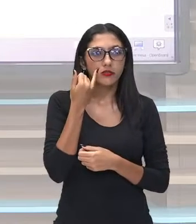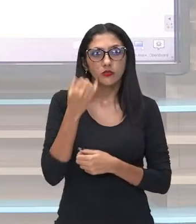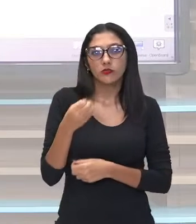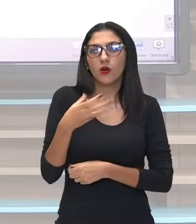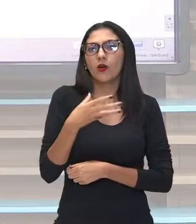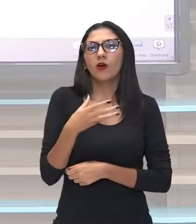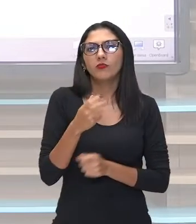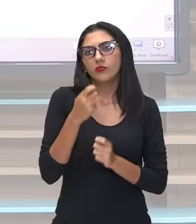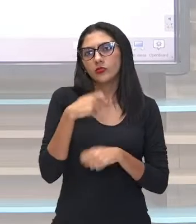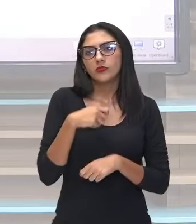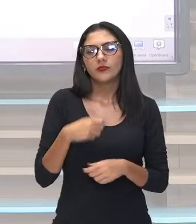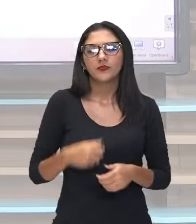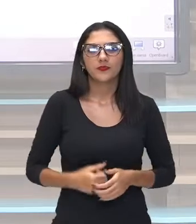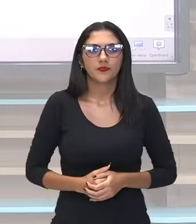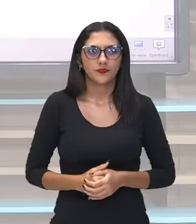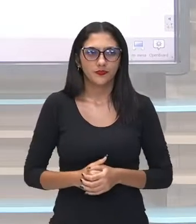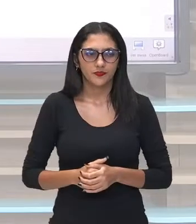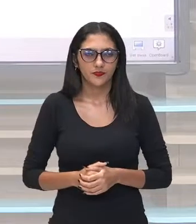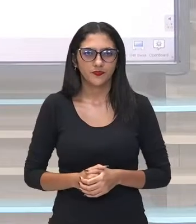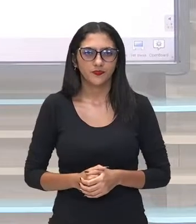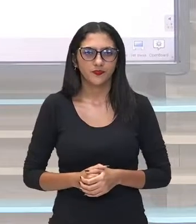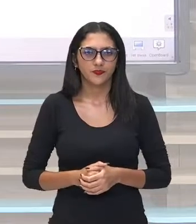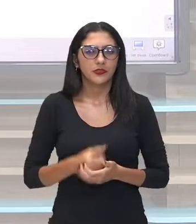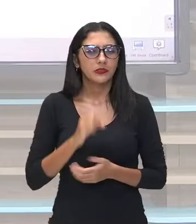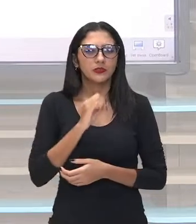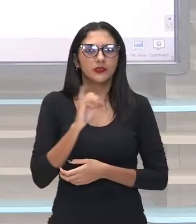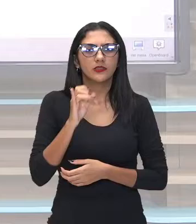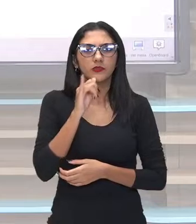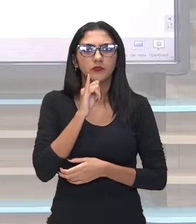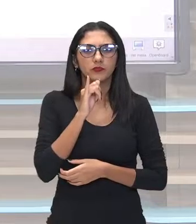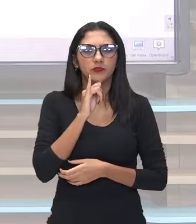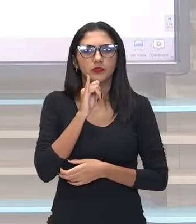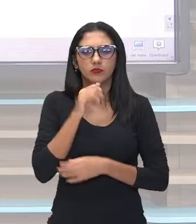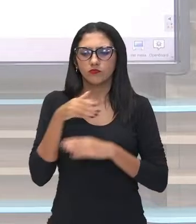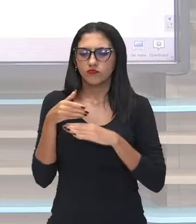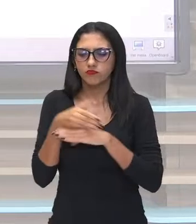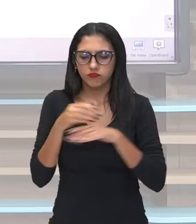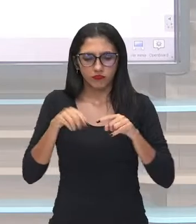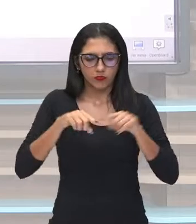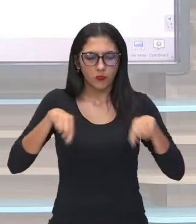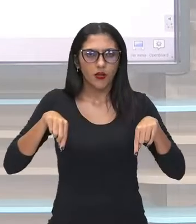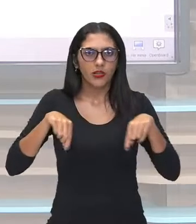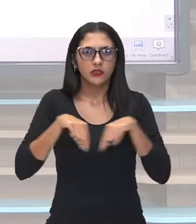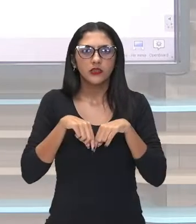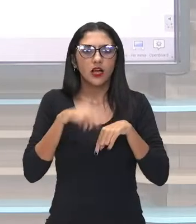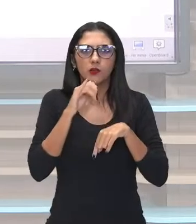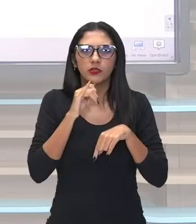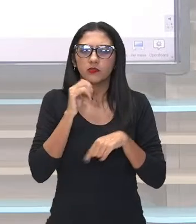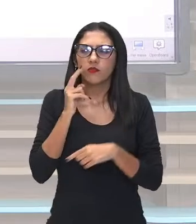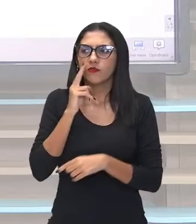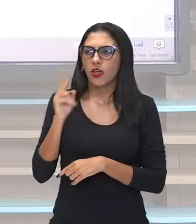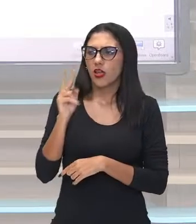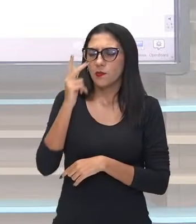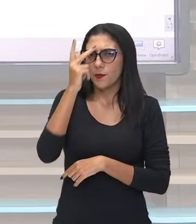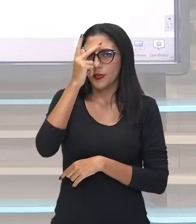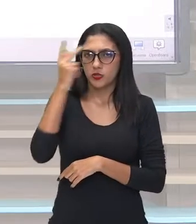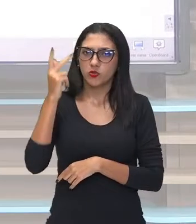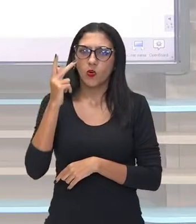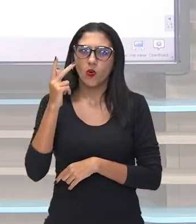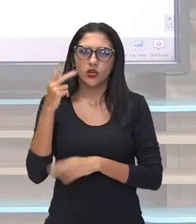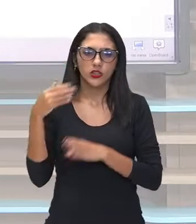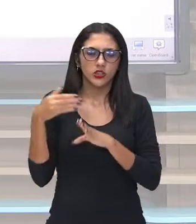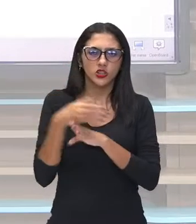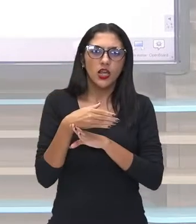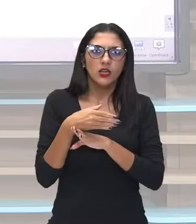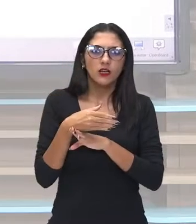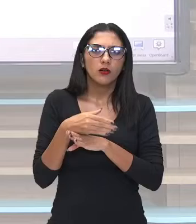exemplo, se eu estou dentro de uma sala, alguém chega, né, com um guarda-chuva, o que é que eu vou